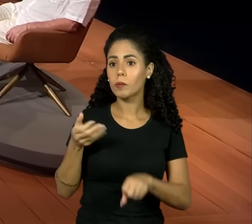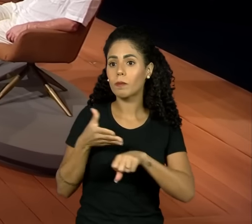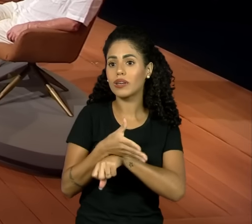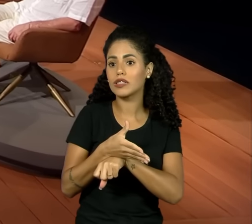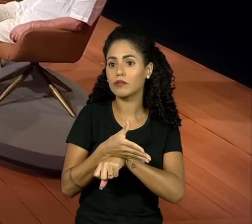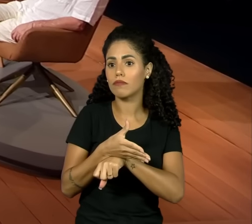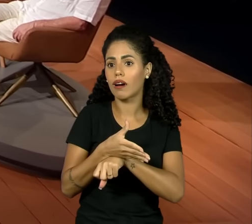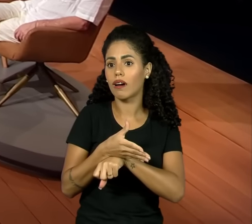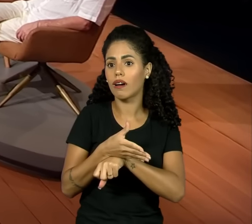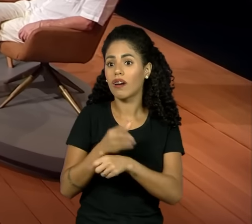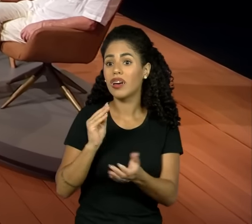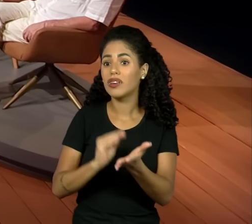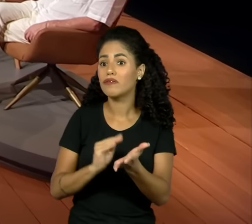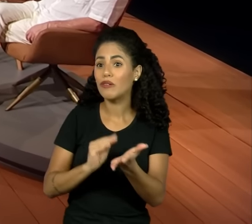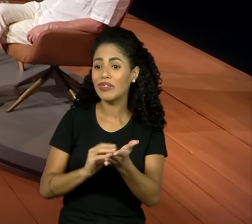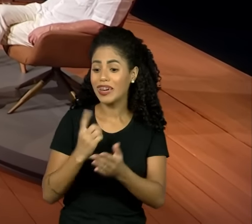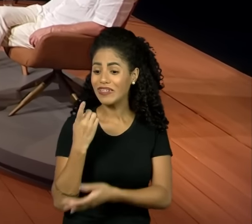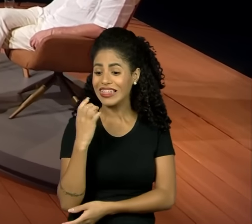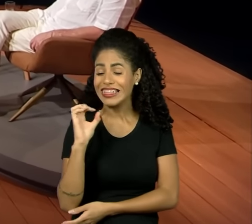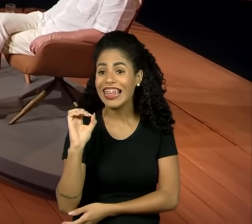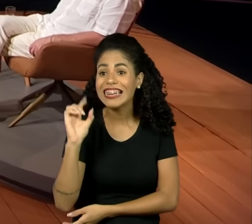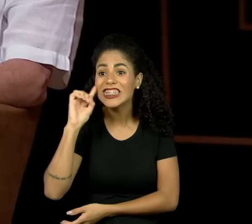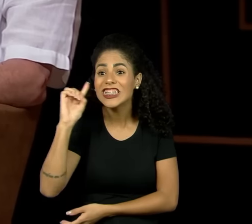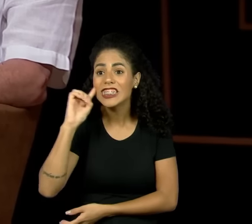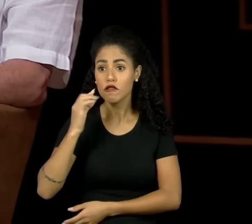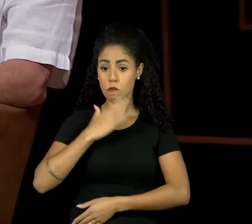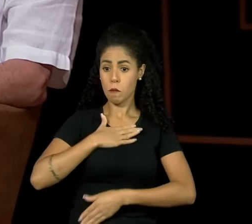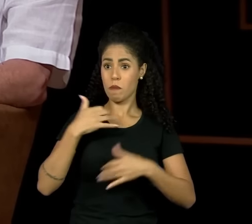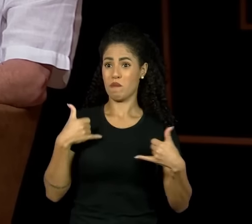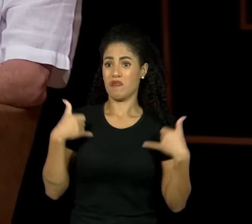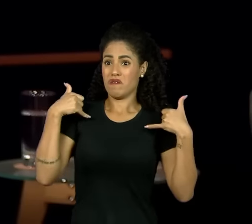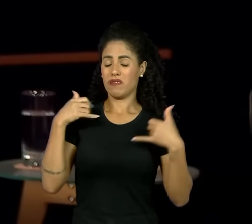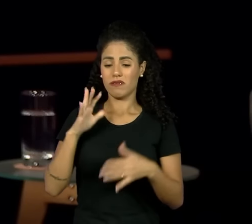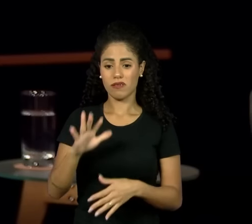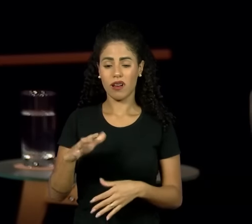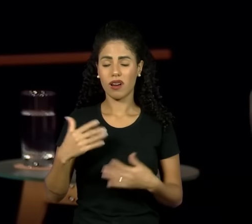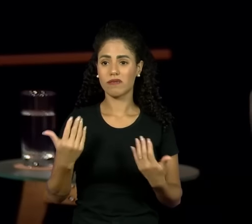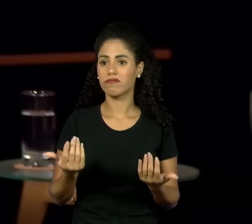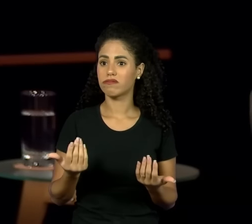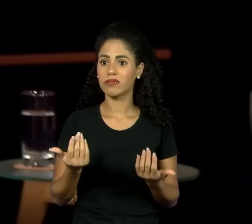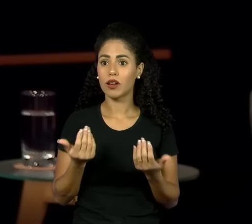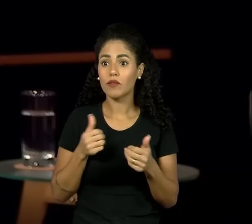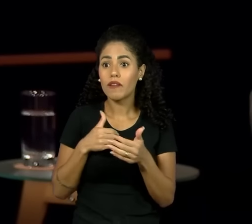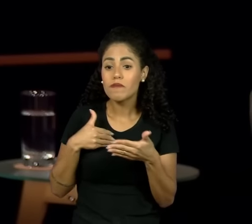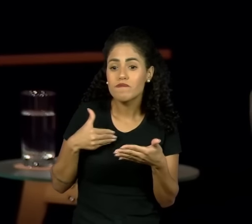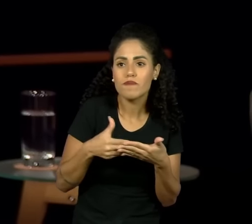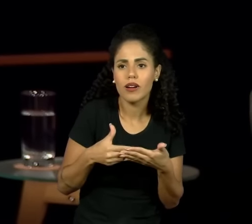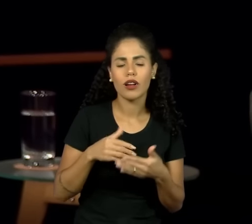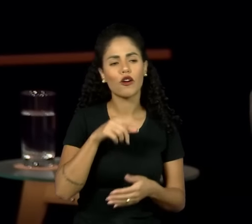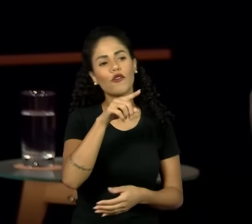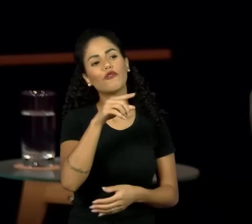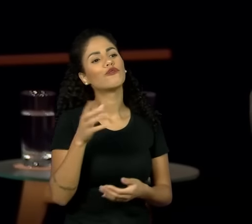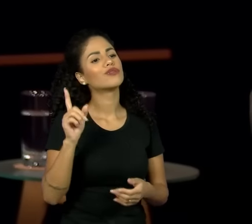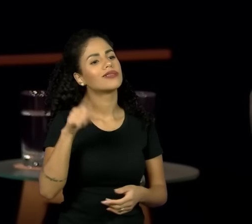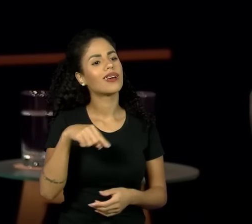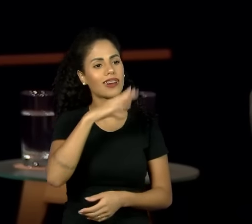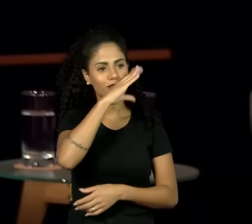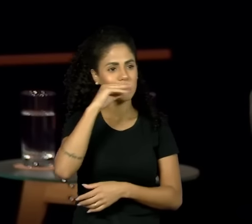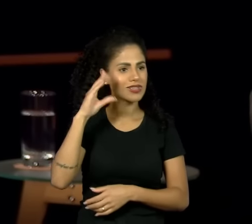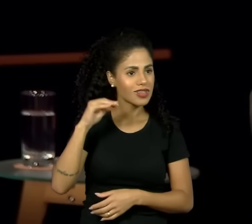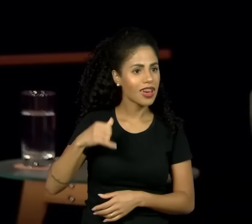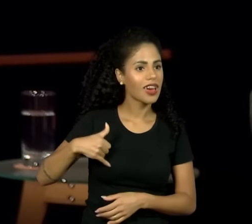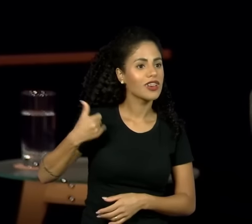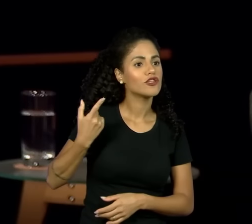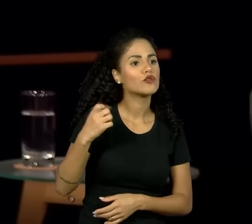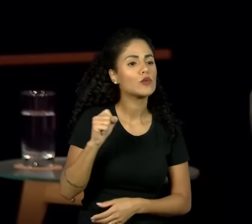faltavam 10 dias para eu fazer 18 anos então eu lembro que foi bem nessa época assim quer dizer você ainda era adolescente não tinha completado ainda 18